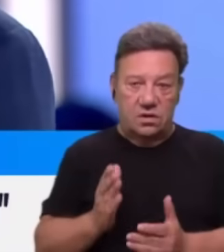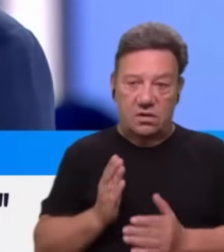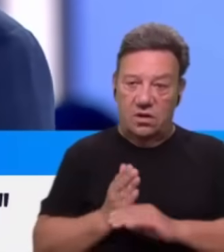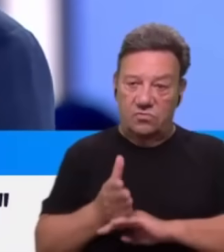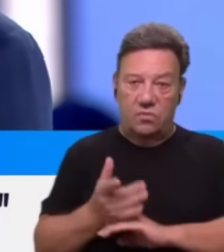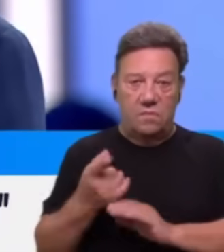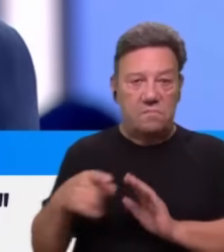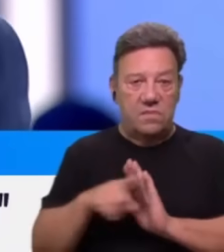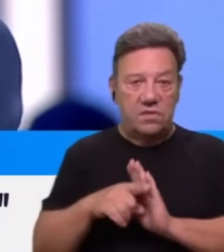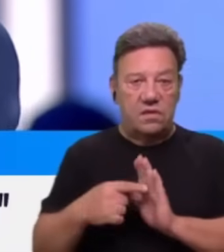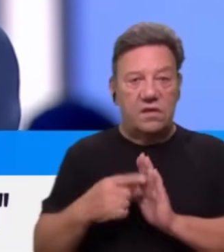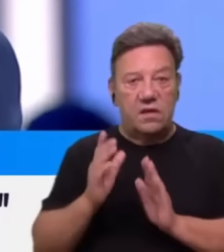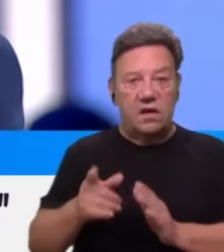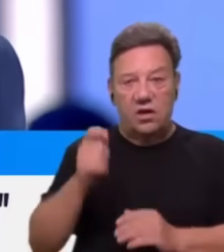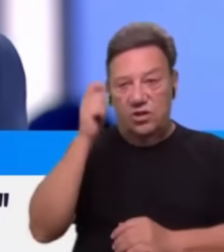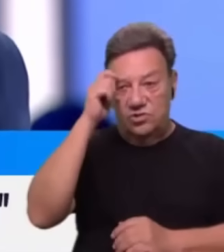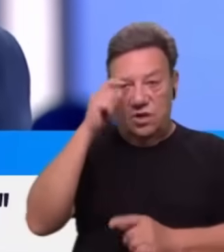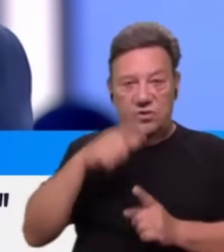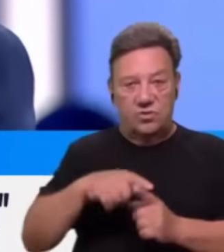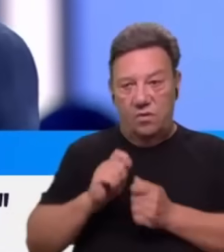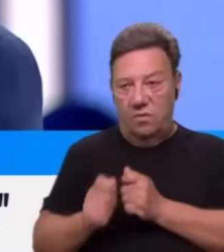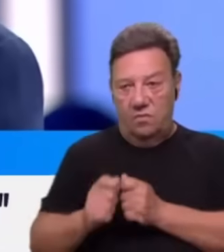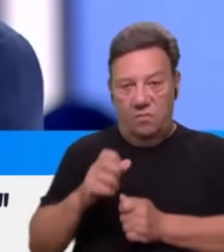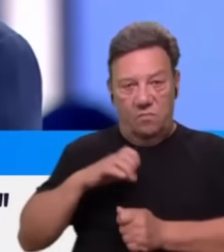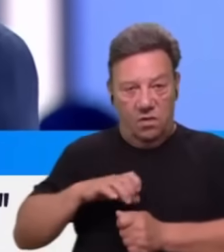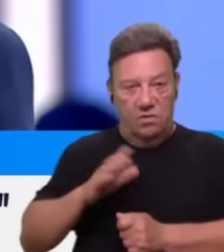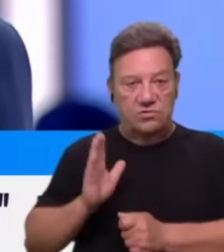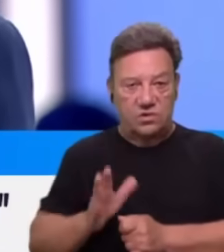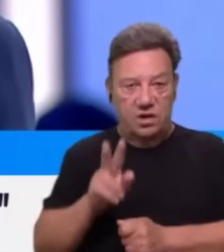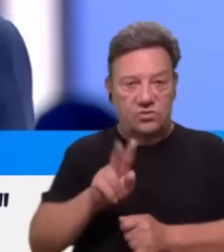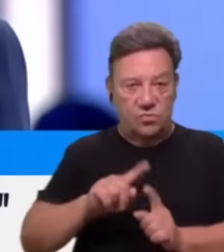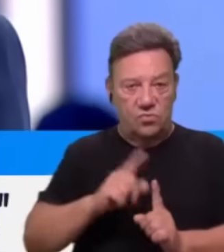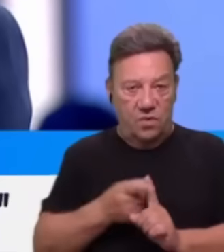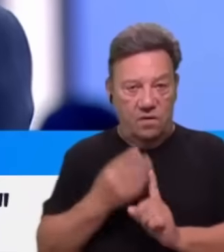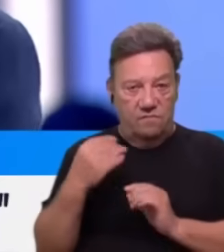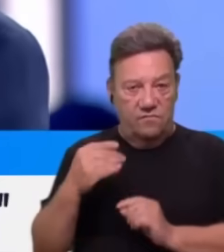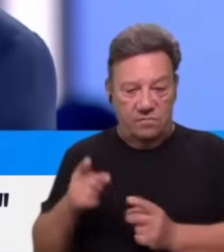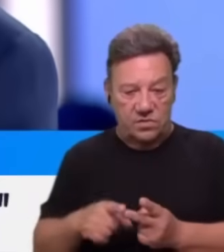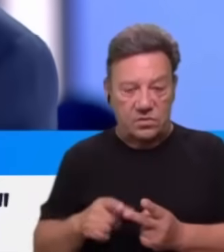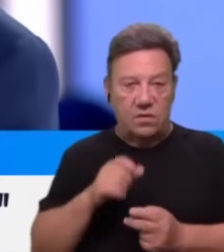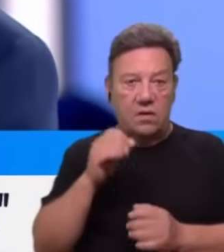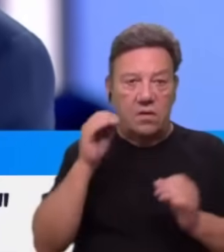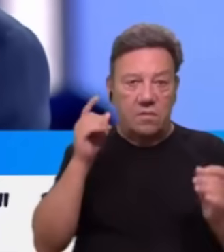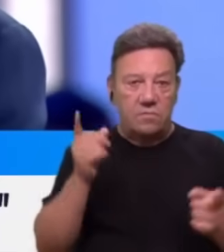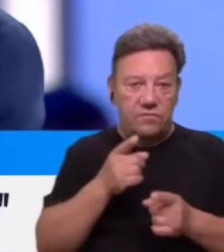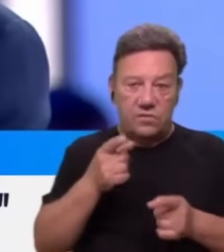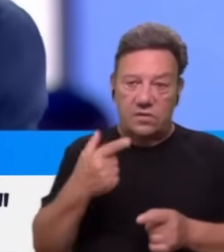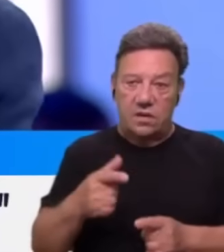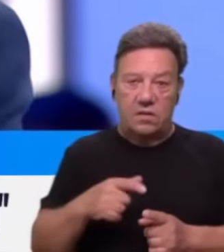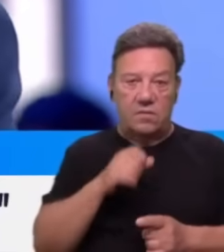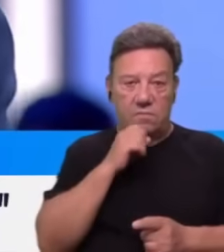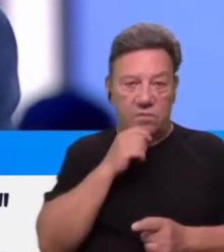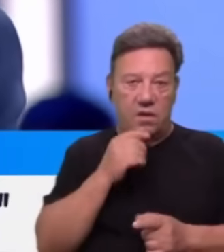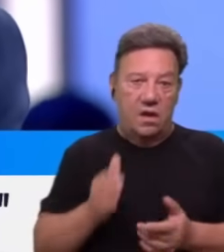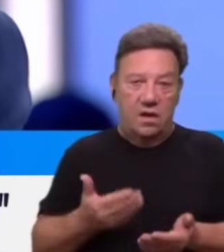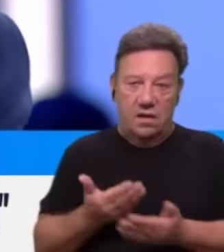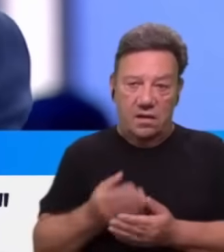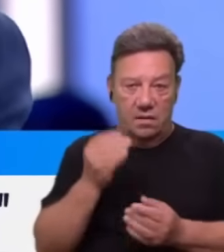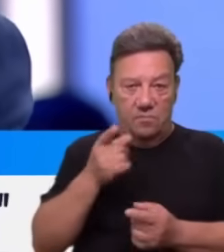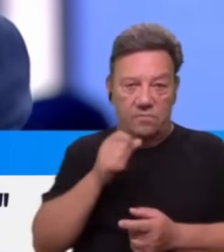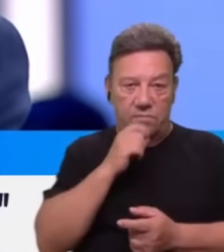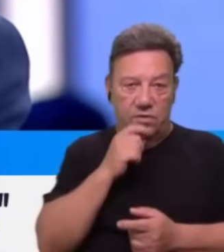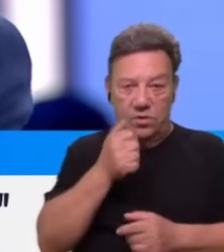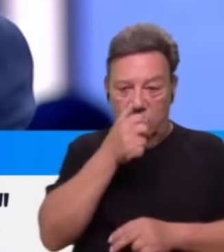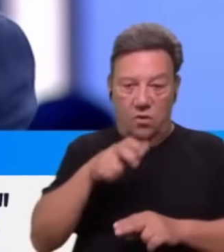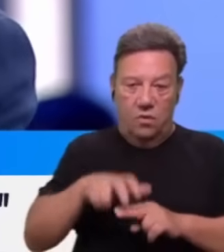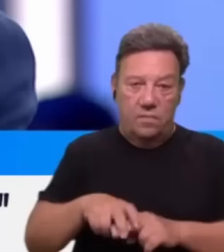introduzir uma medida que é ter estágio remunerados Ah já no segundo ano de Formação a professores vão poder para a realidade a professora que podem